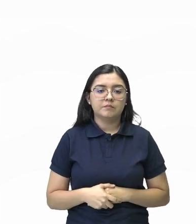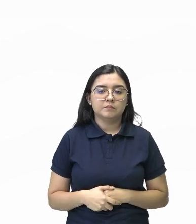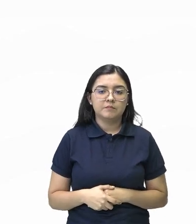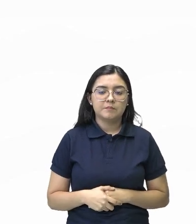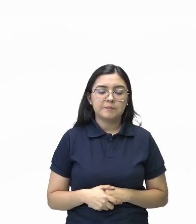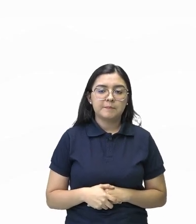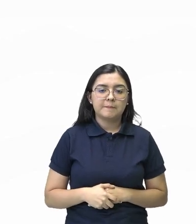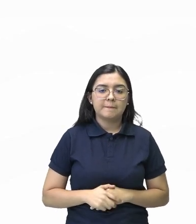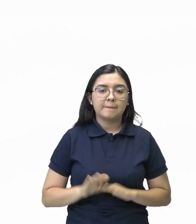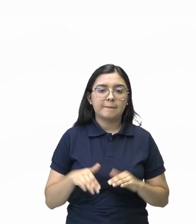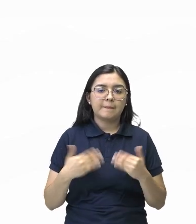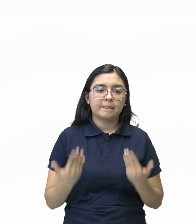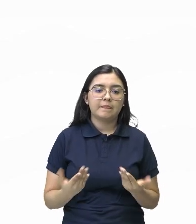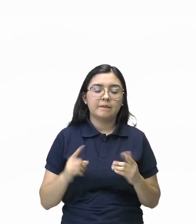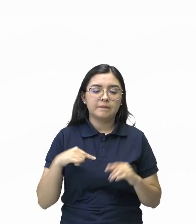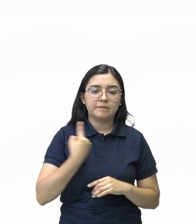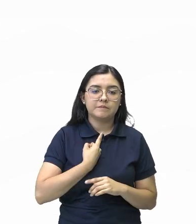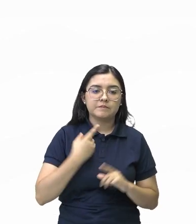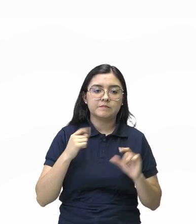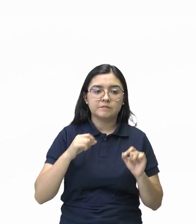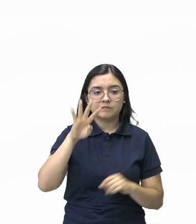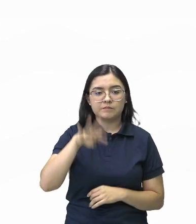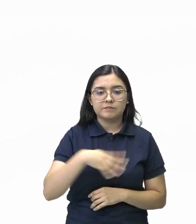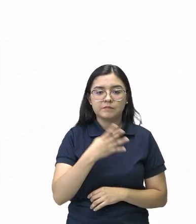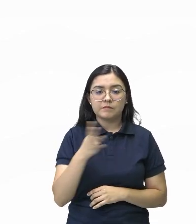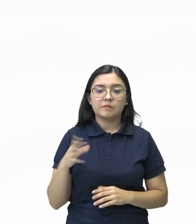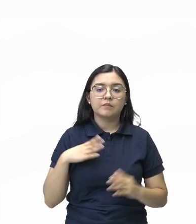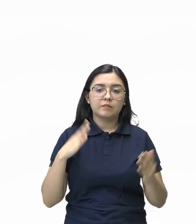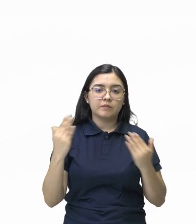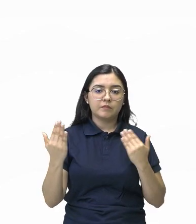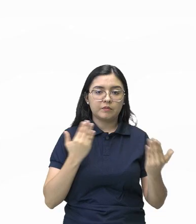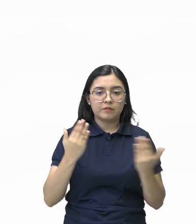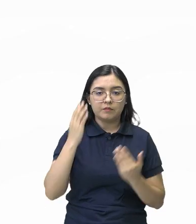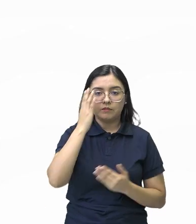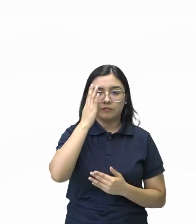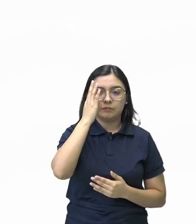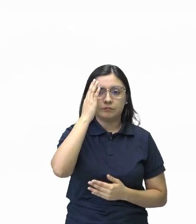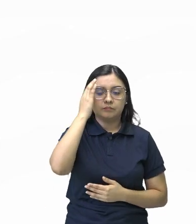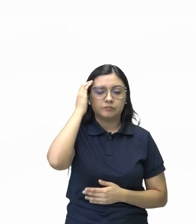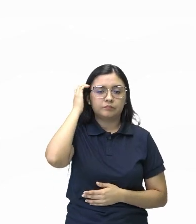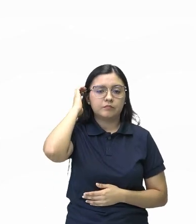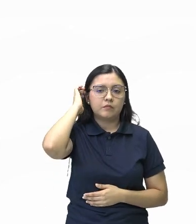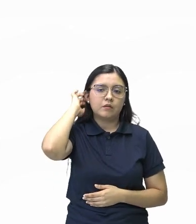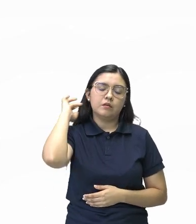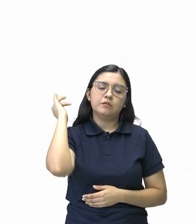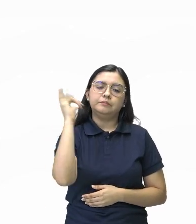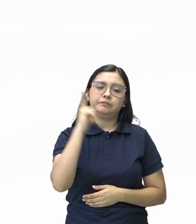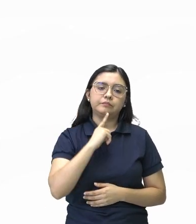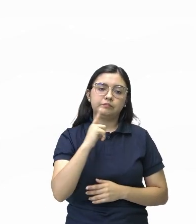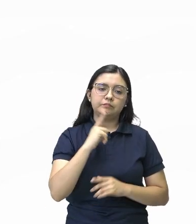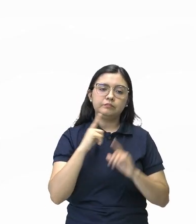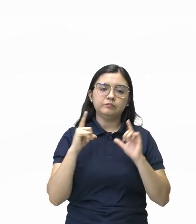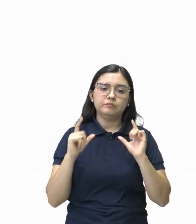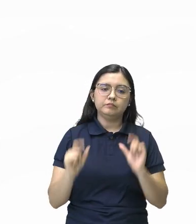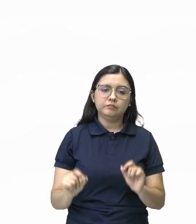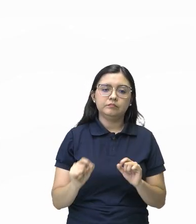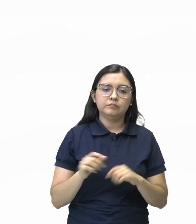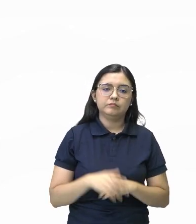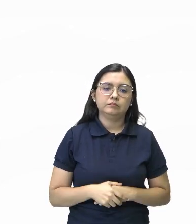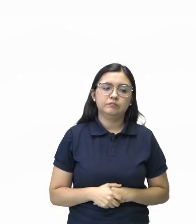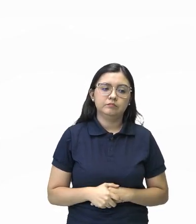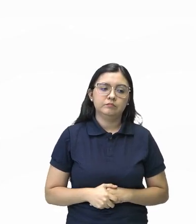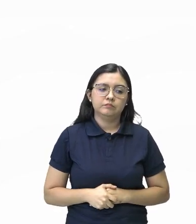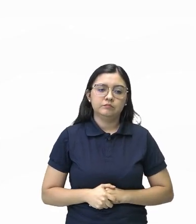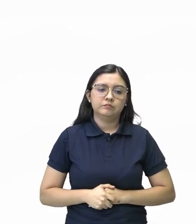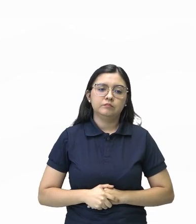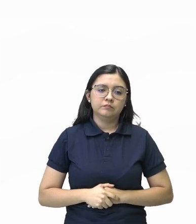fenotípica. Para a gente fazer um quadro comparativo aí, nós temos a questão